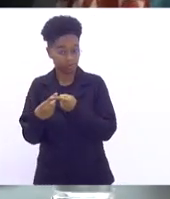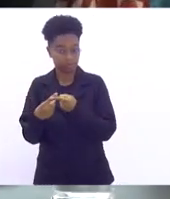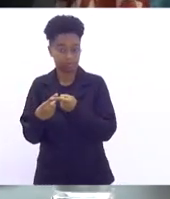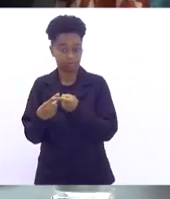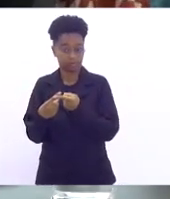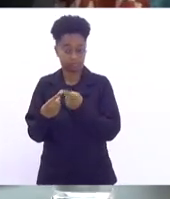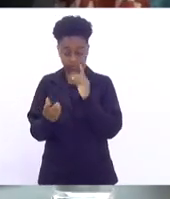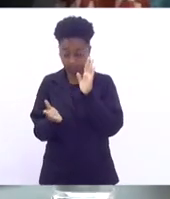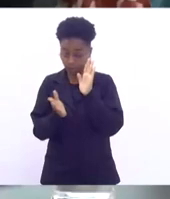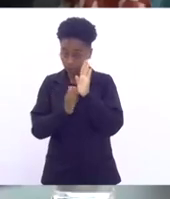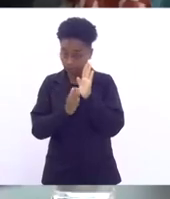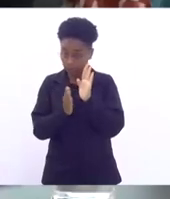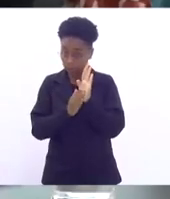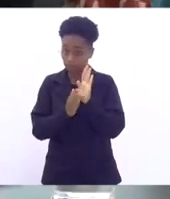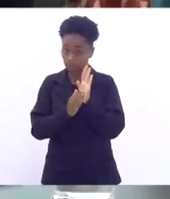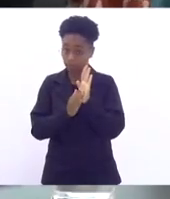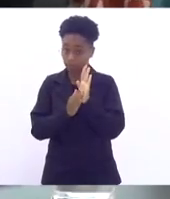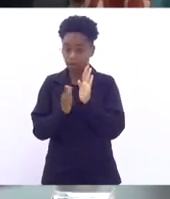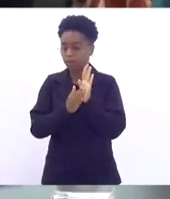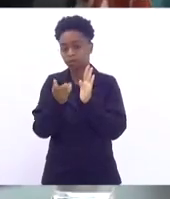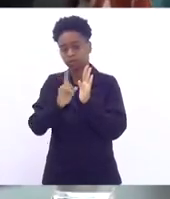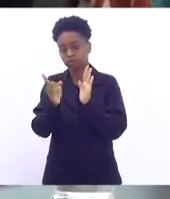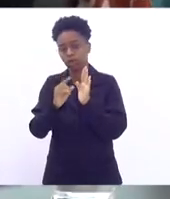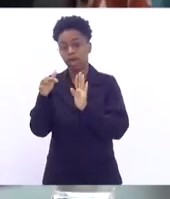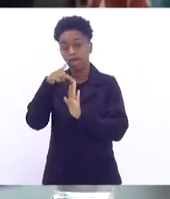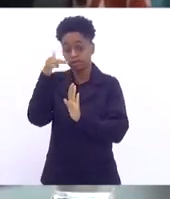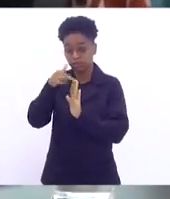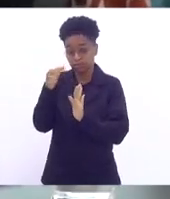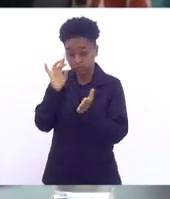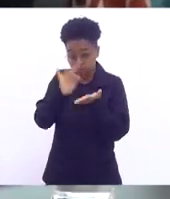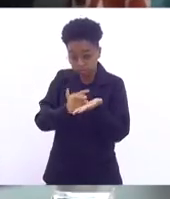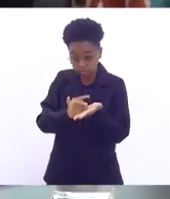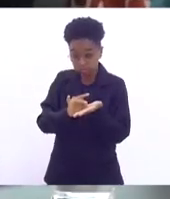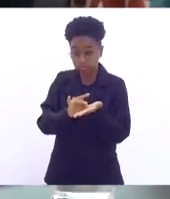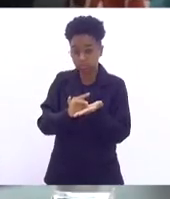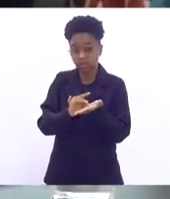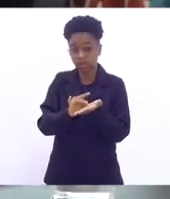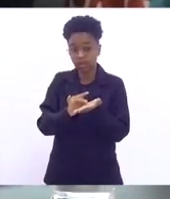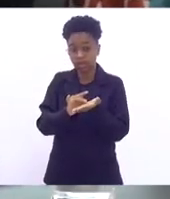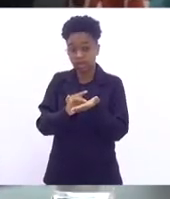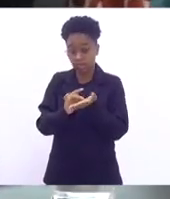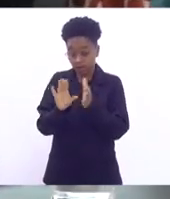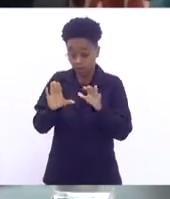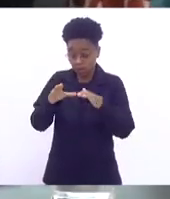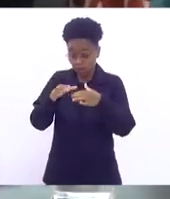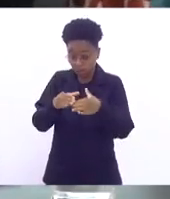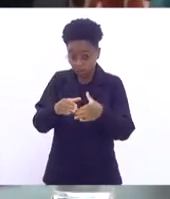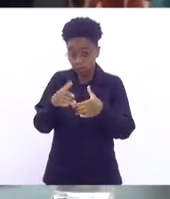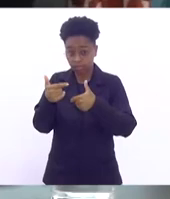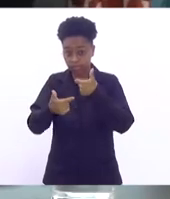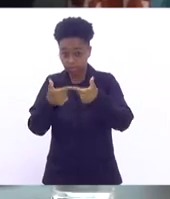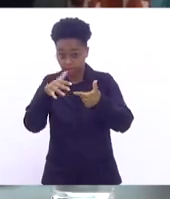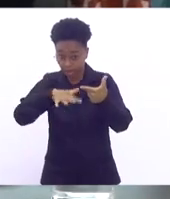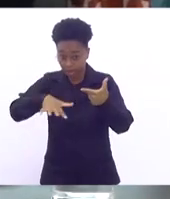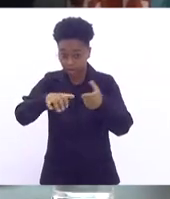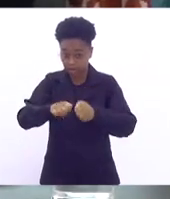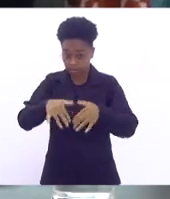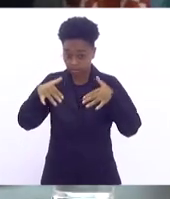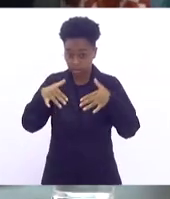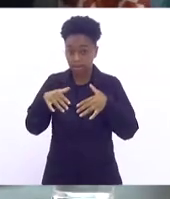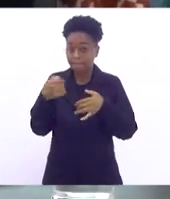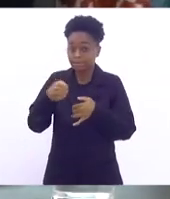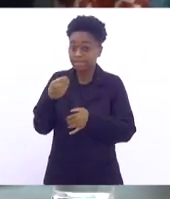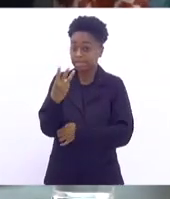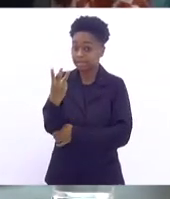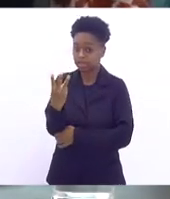na proposta na proposta não na resolução original a frente tem que ter no mínimo três